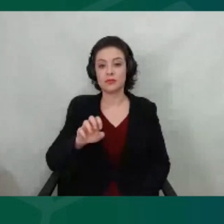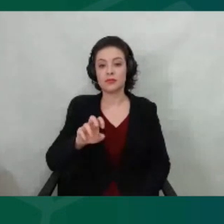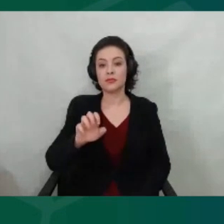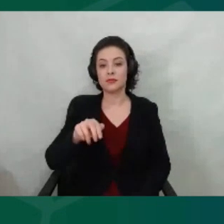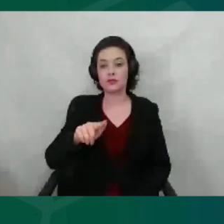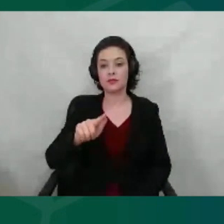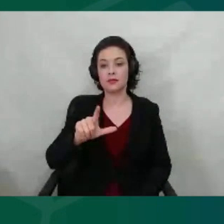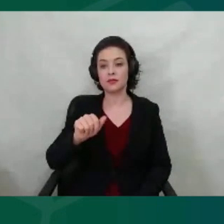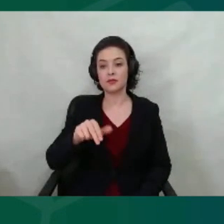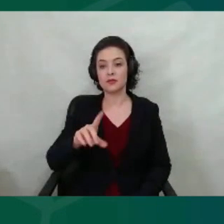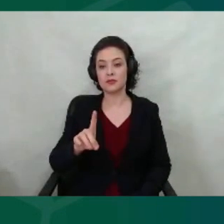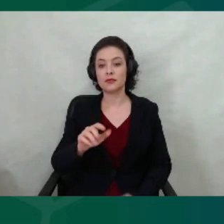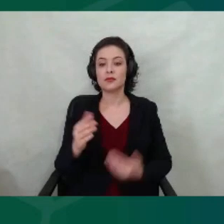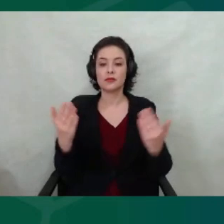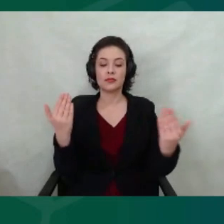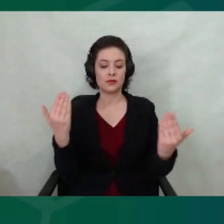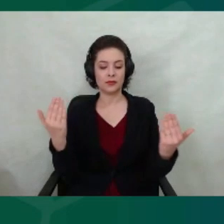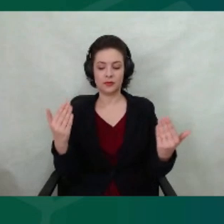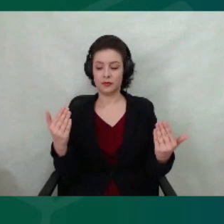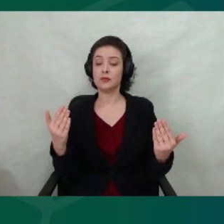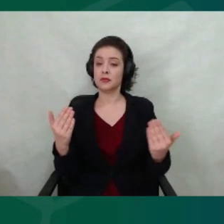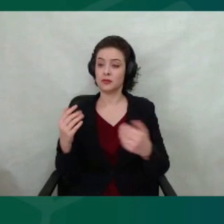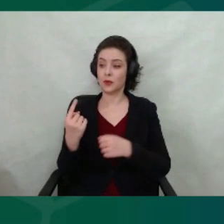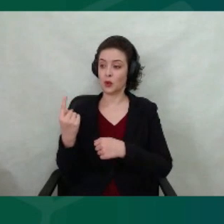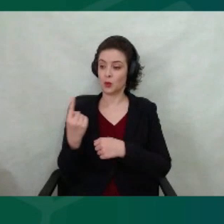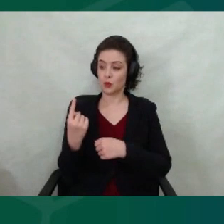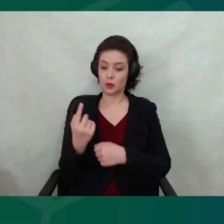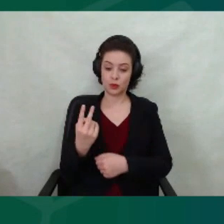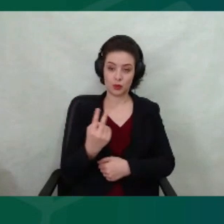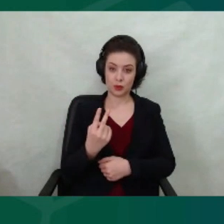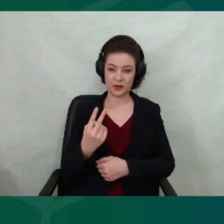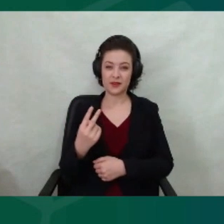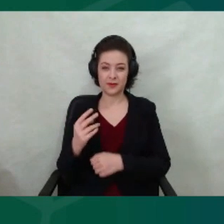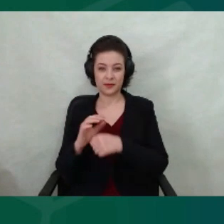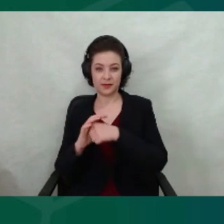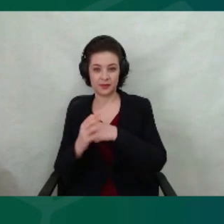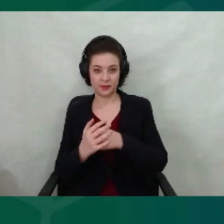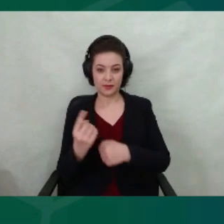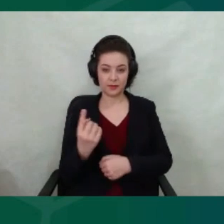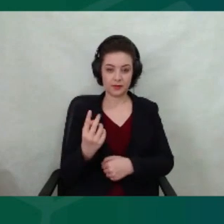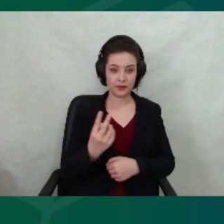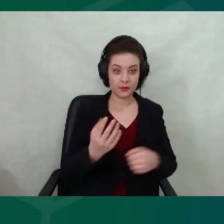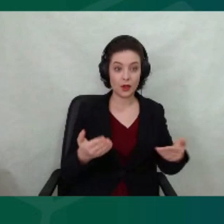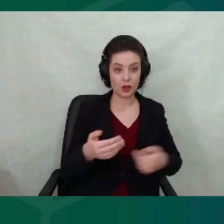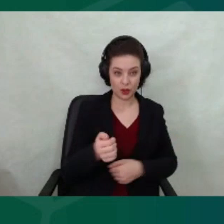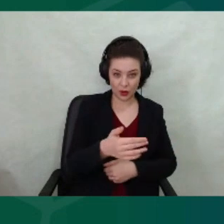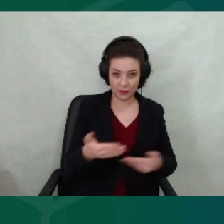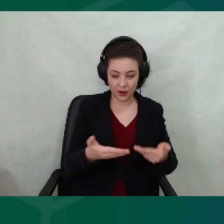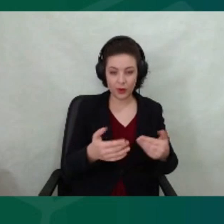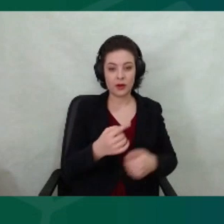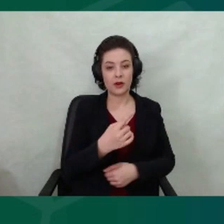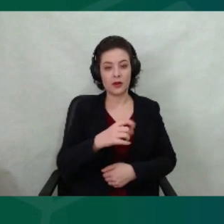ele comparou o SARS-CoV-1 e o SARS-CoV-2, né, nosso novo coronavírus, e verificando o tempo de